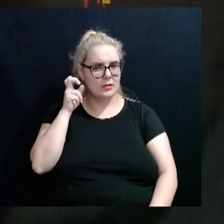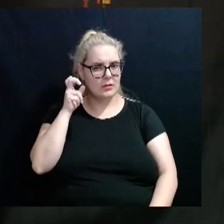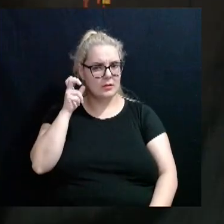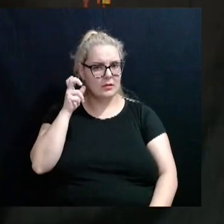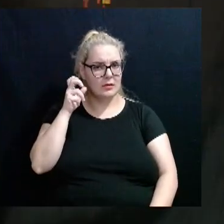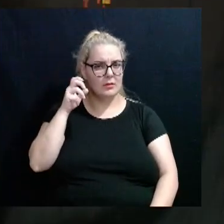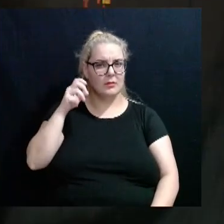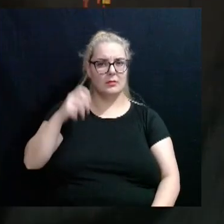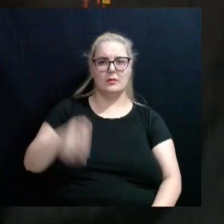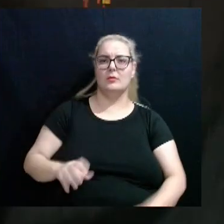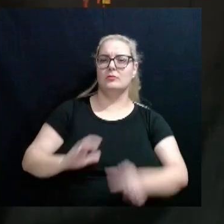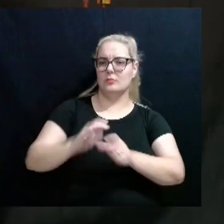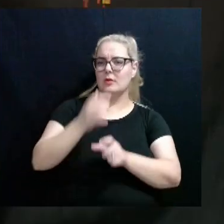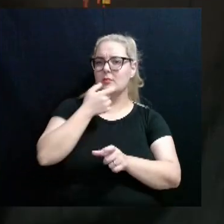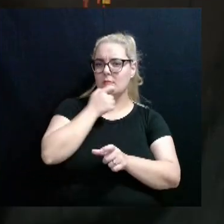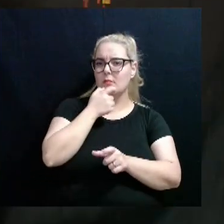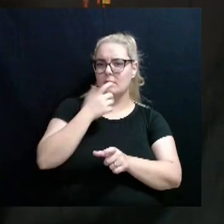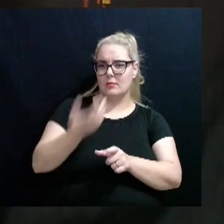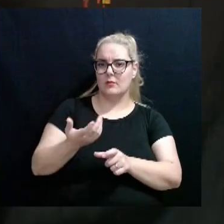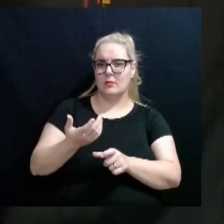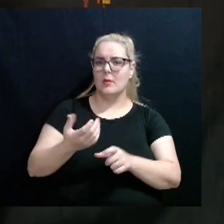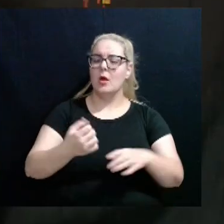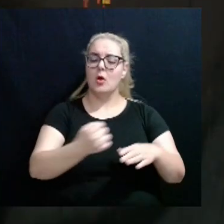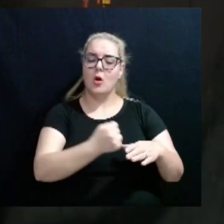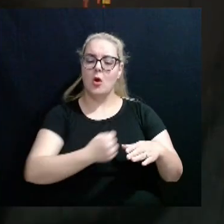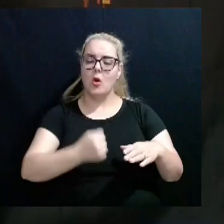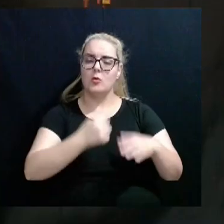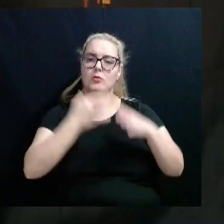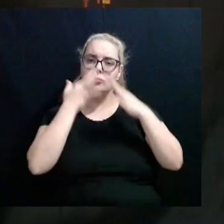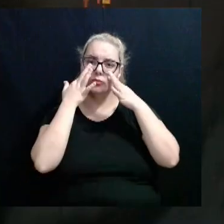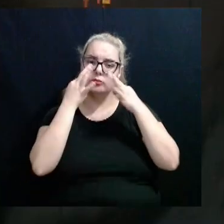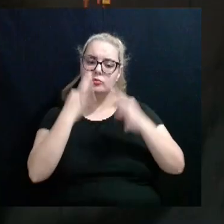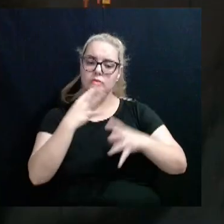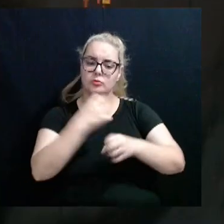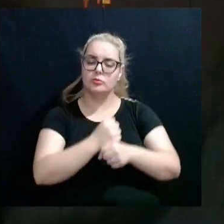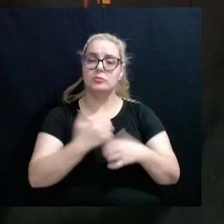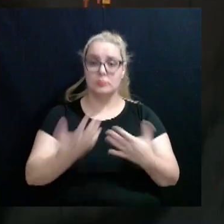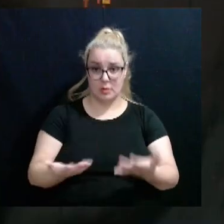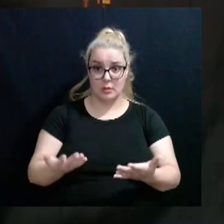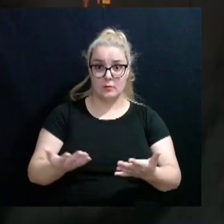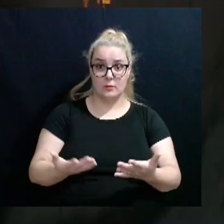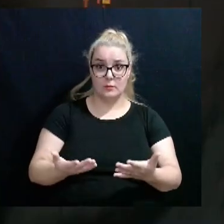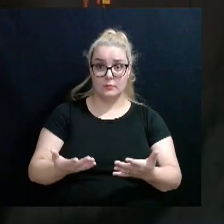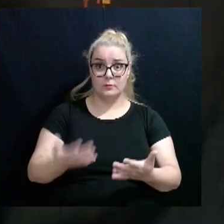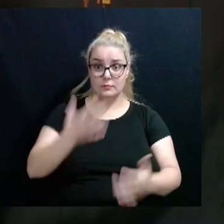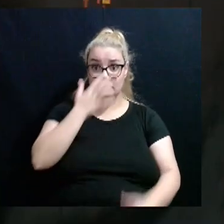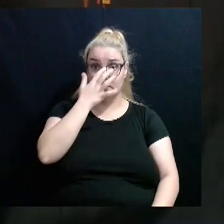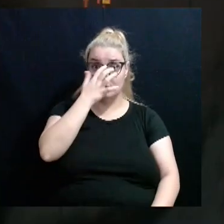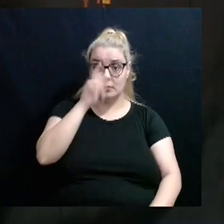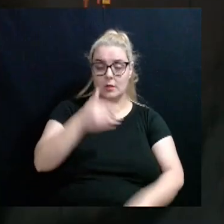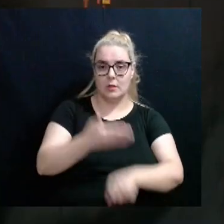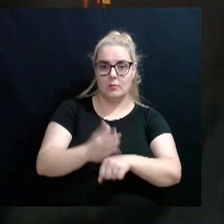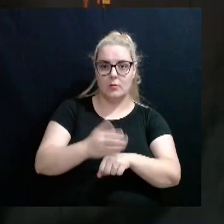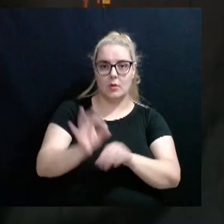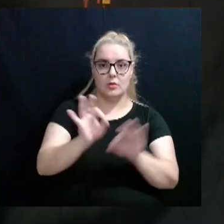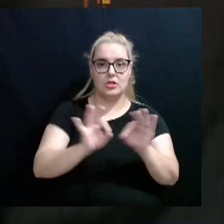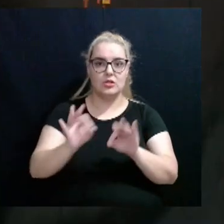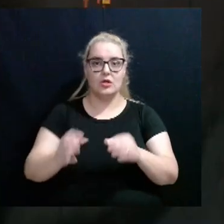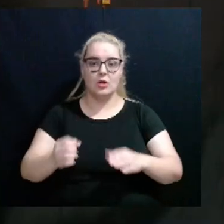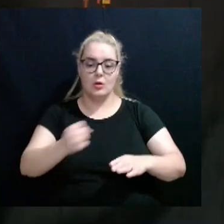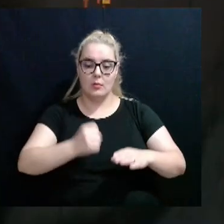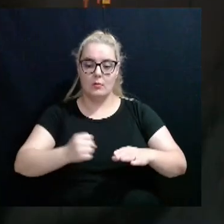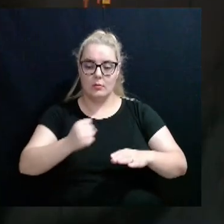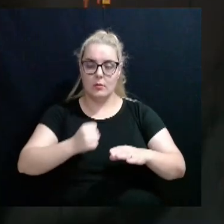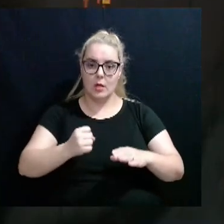cooking? Ou cozinhar com atenção plena? Então, é a prática de preparar alimentos com foco total no